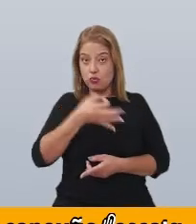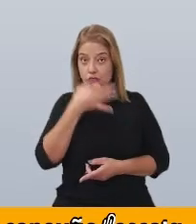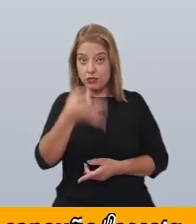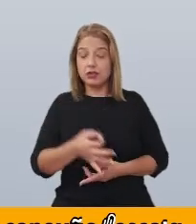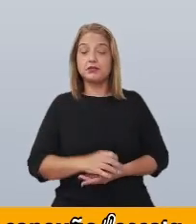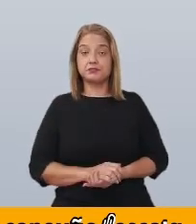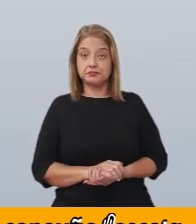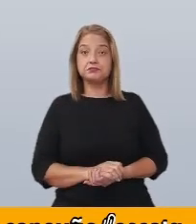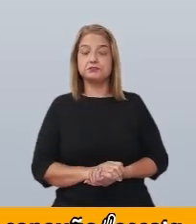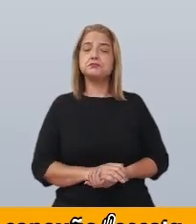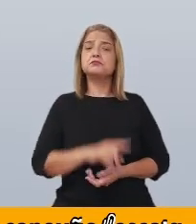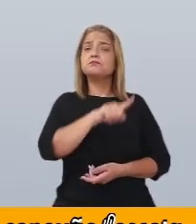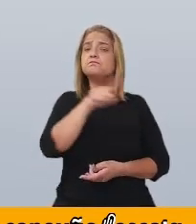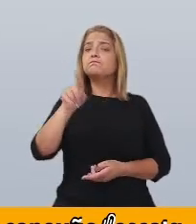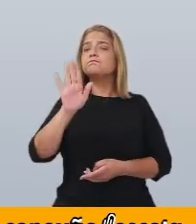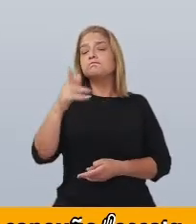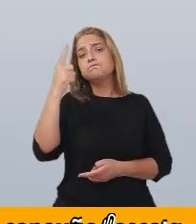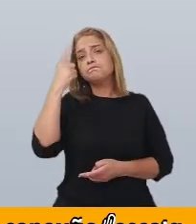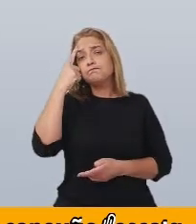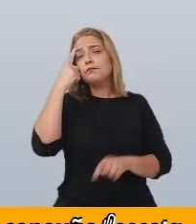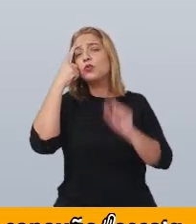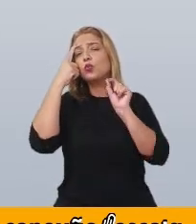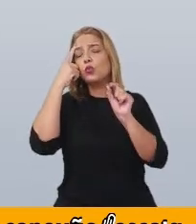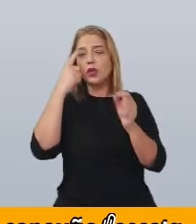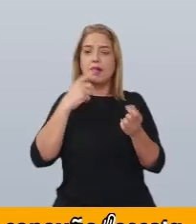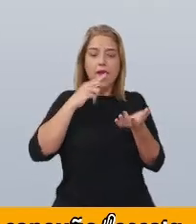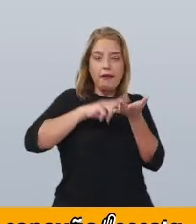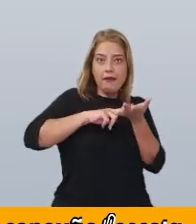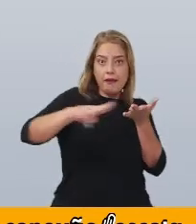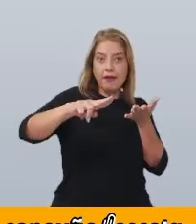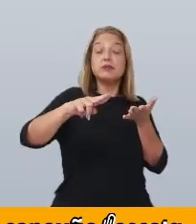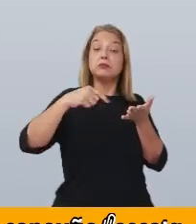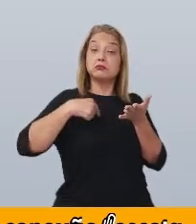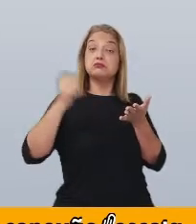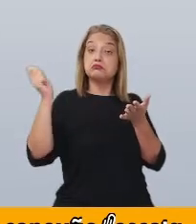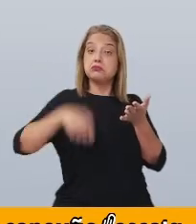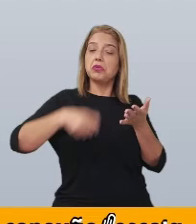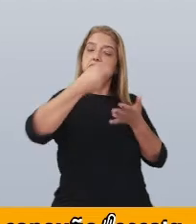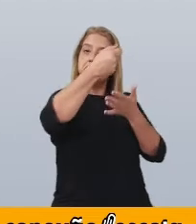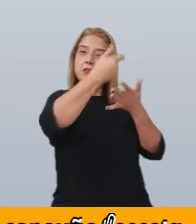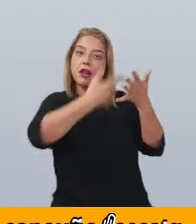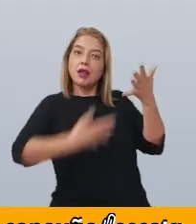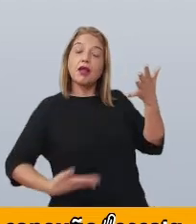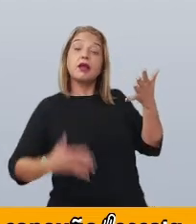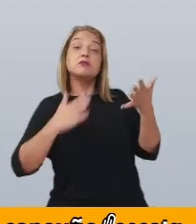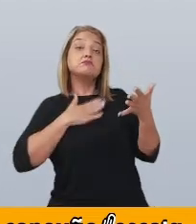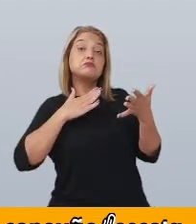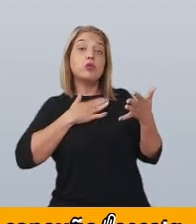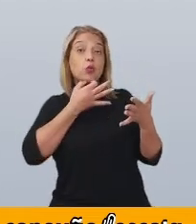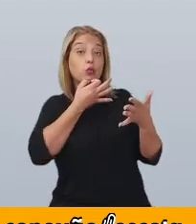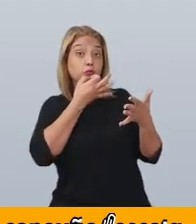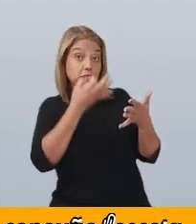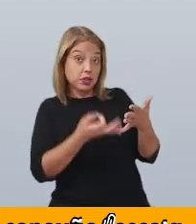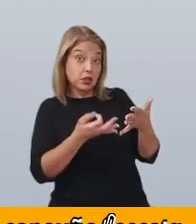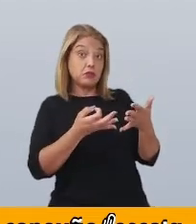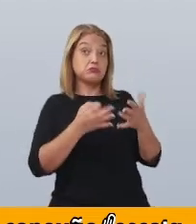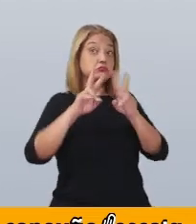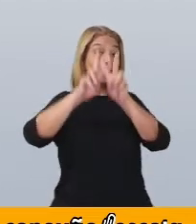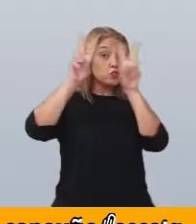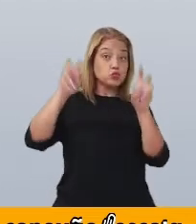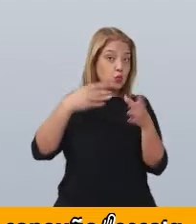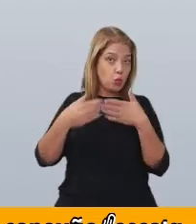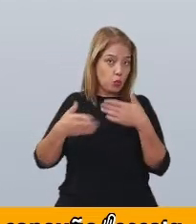Já parou para pensar que em uma carta você pode falar sobre o seu ponto de vista a respeito de um assunto